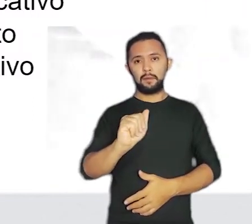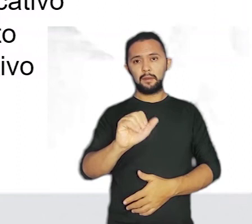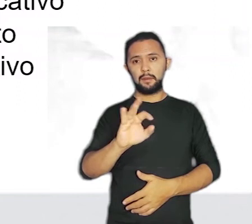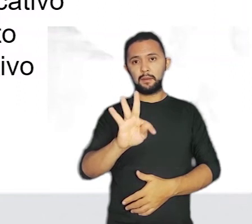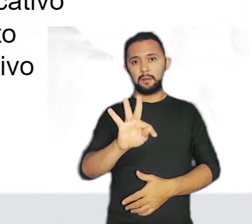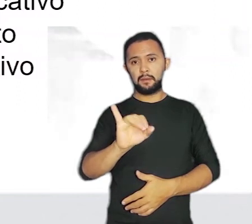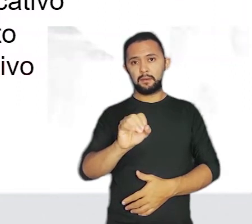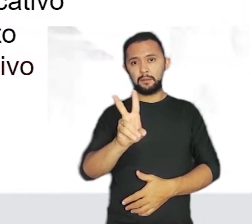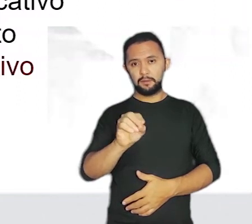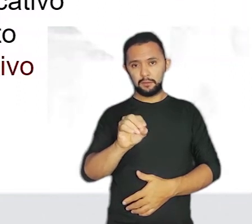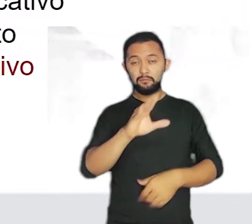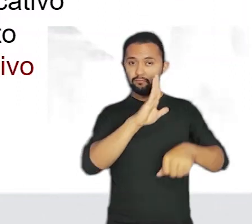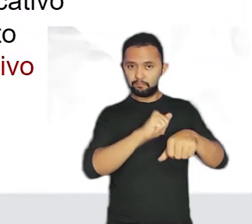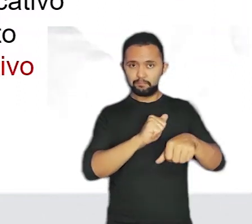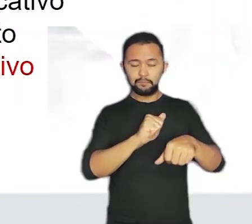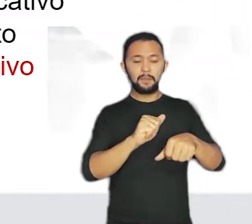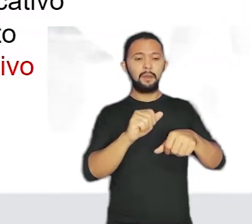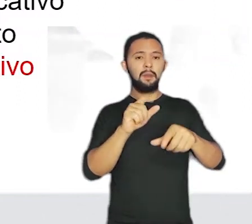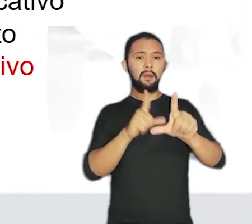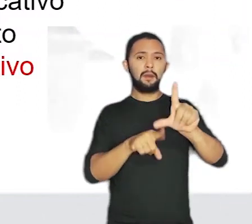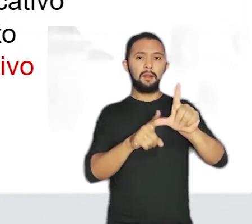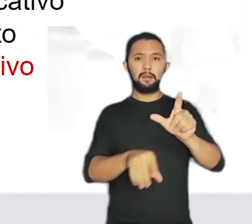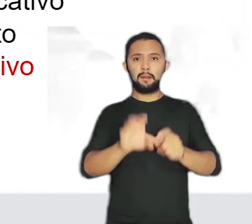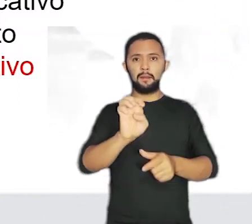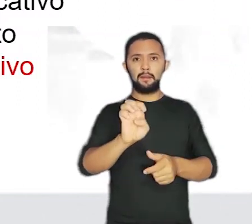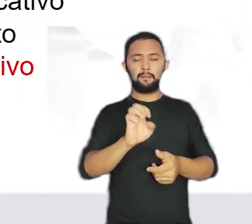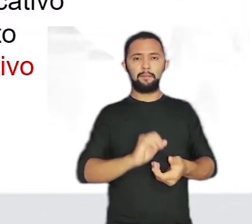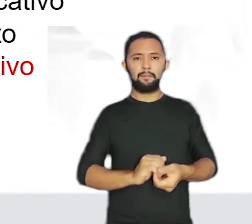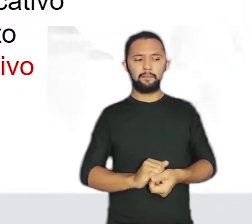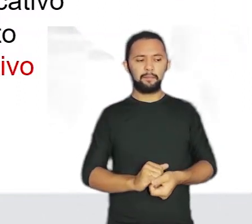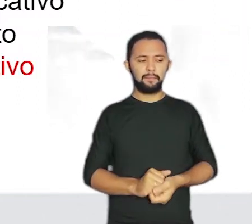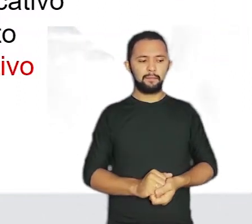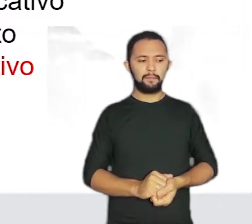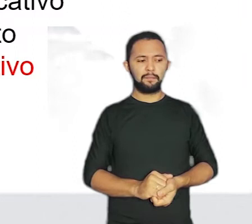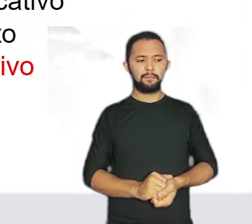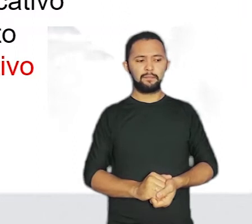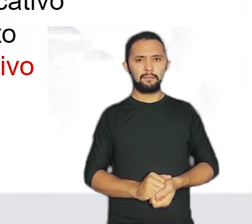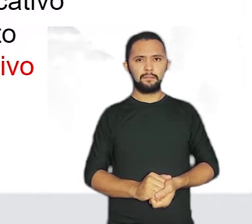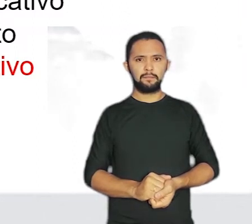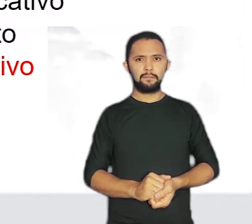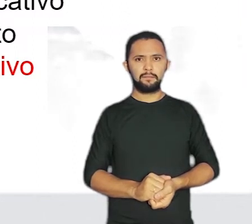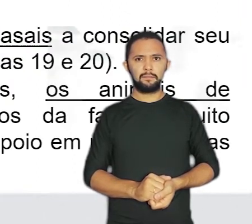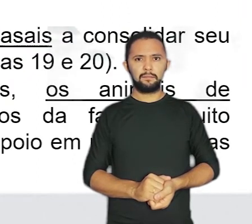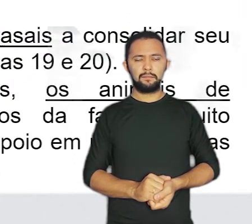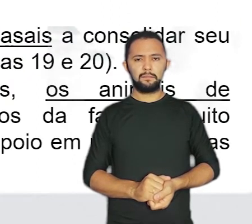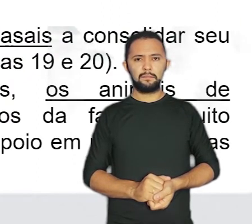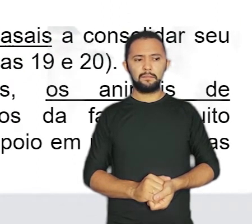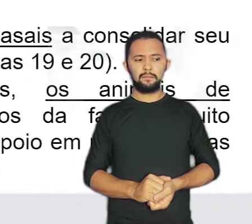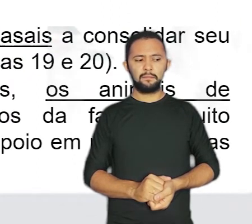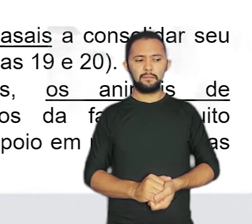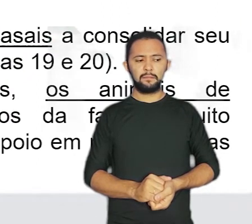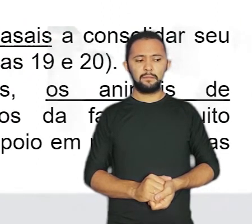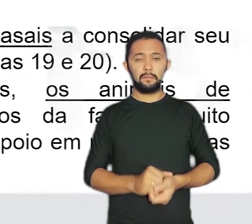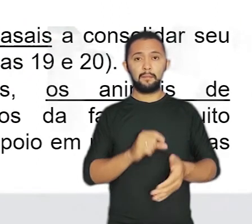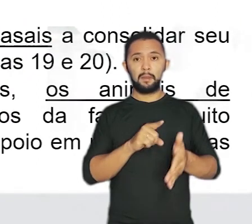uma invocação. Então, aí a alternativa, letra E, da questão de número 5, tá bom? Vamos aí para a nossa